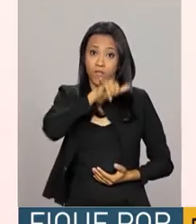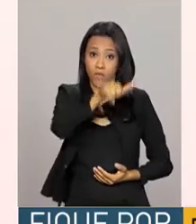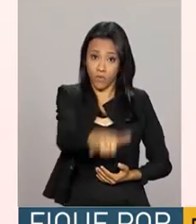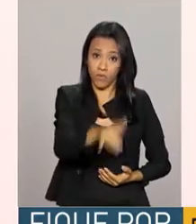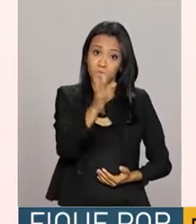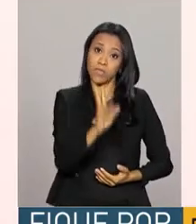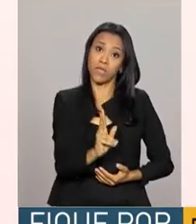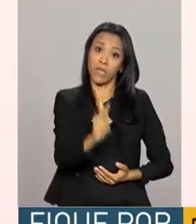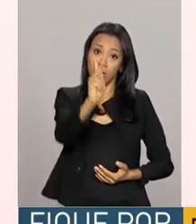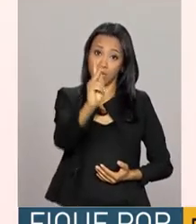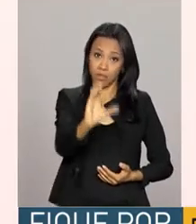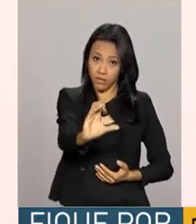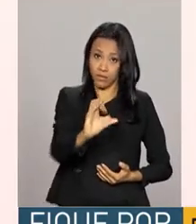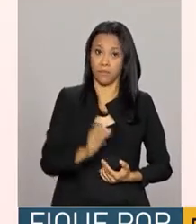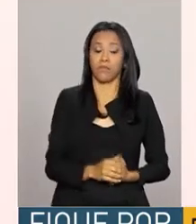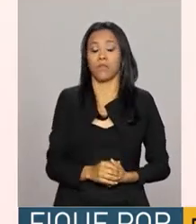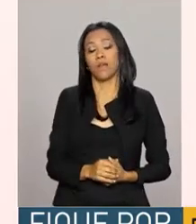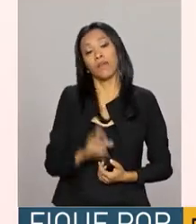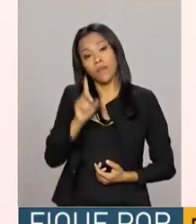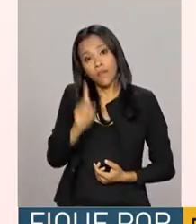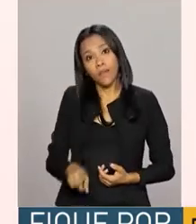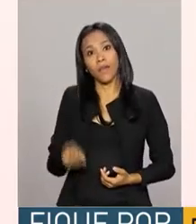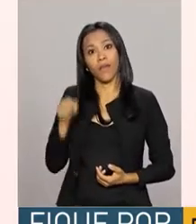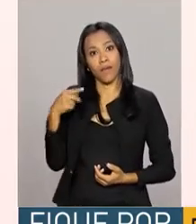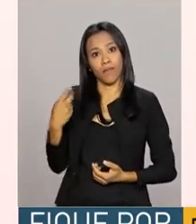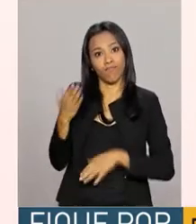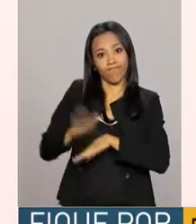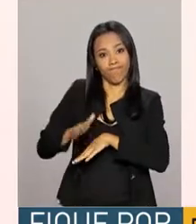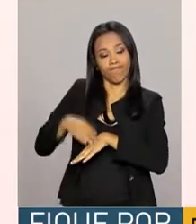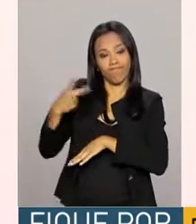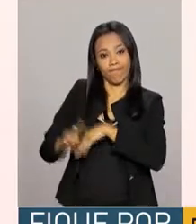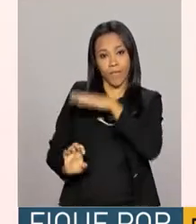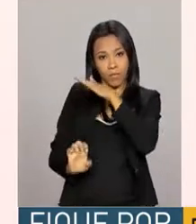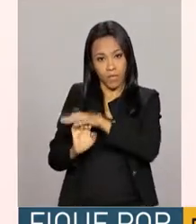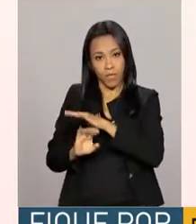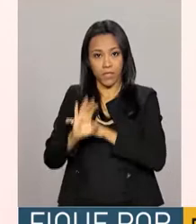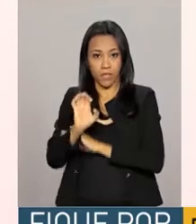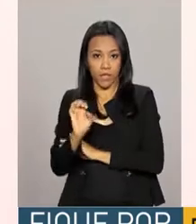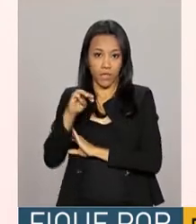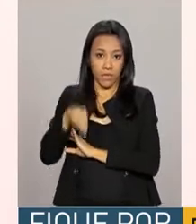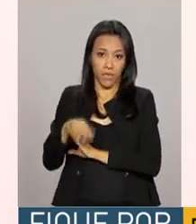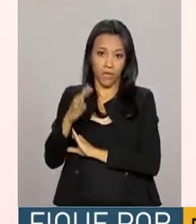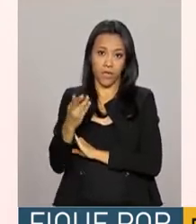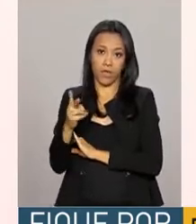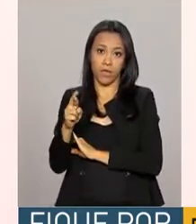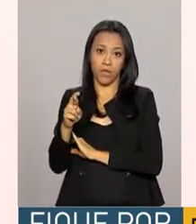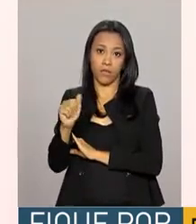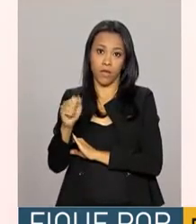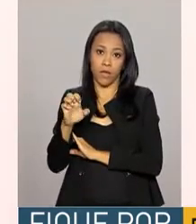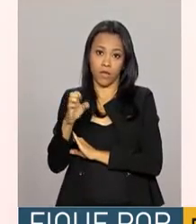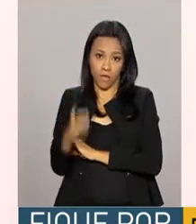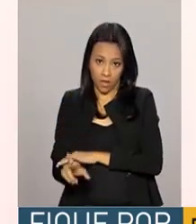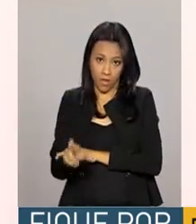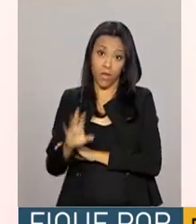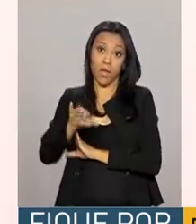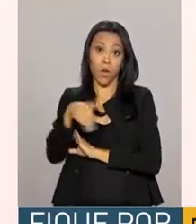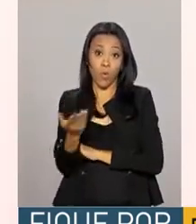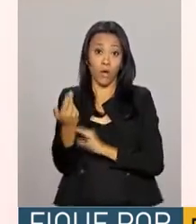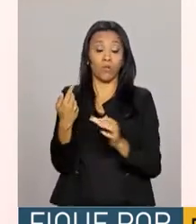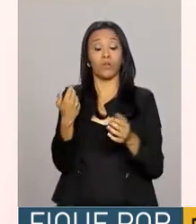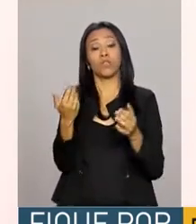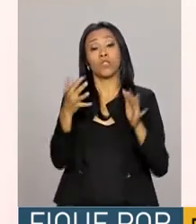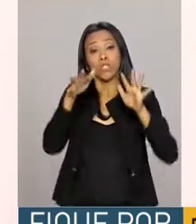é que essa novidade da embraer confirmou lá muito bem com nós paramos em astana no cazaquistão para abastecer